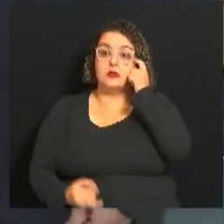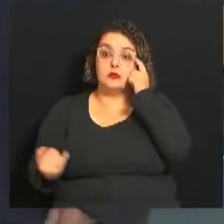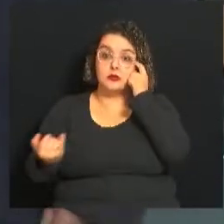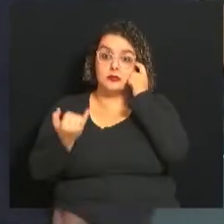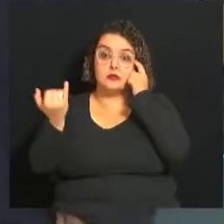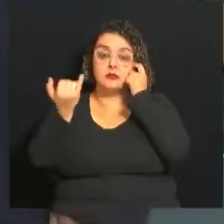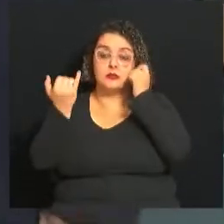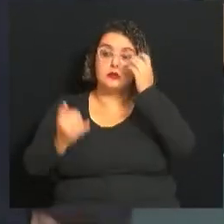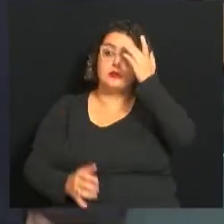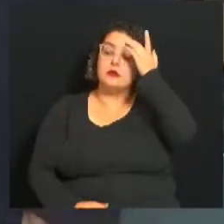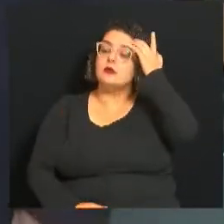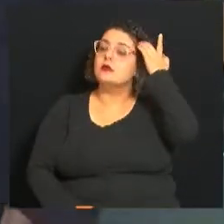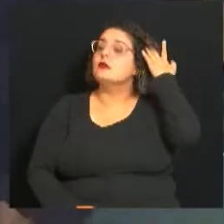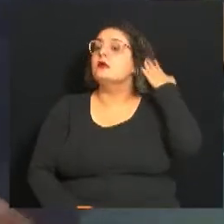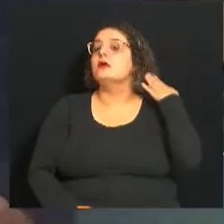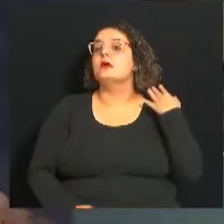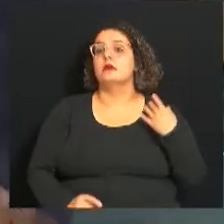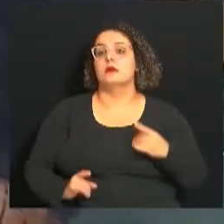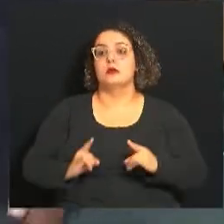Porque o prédio